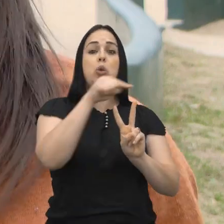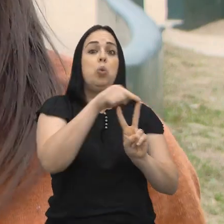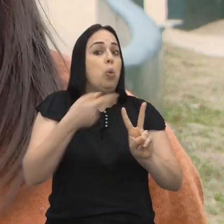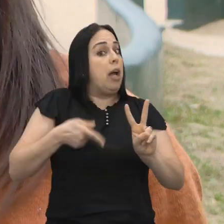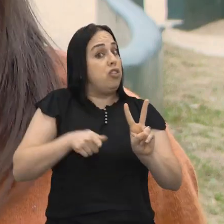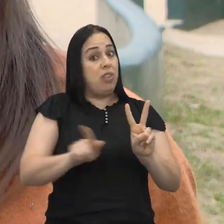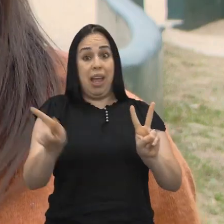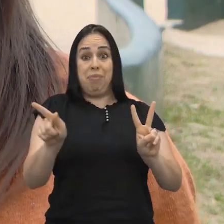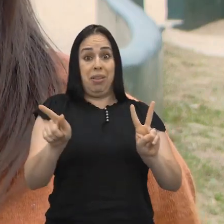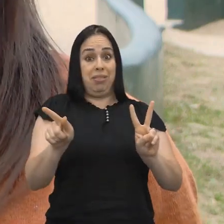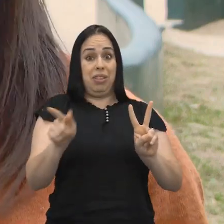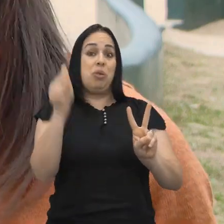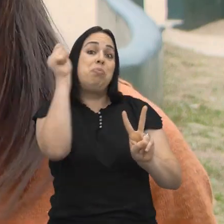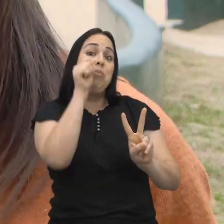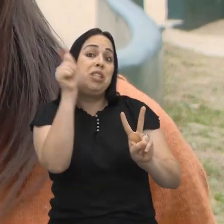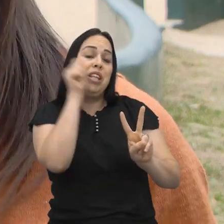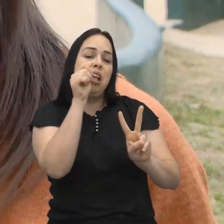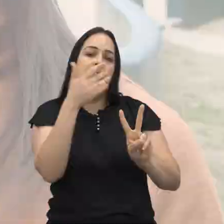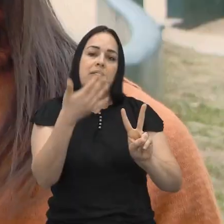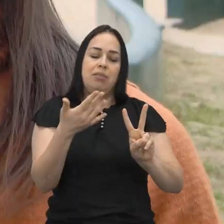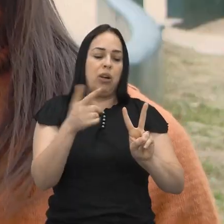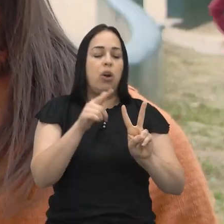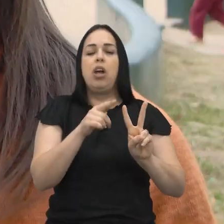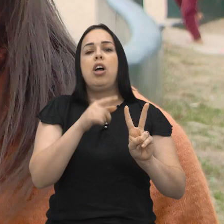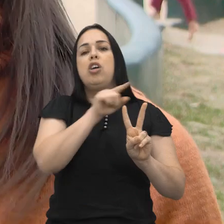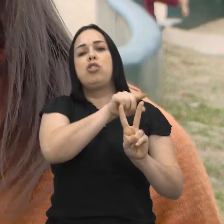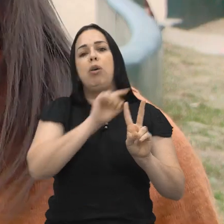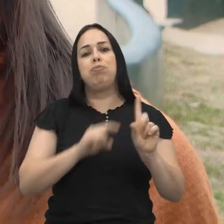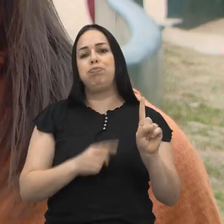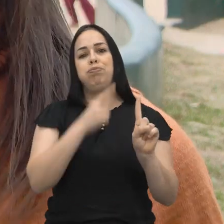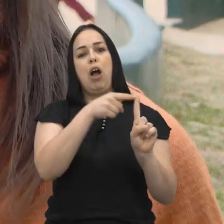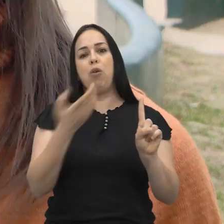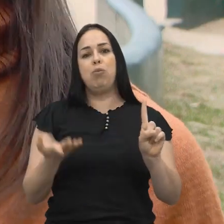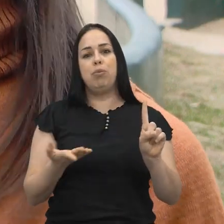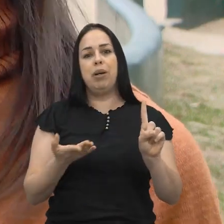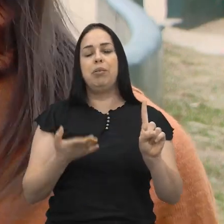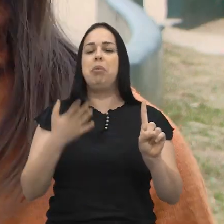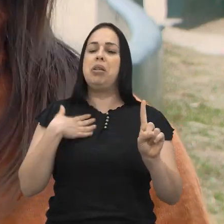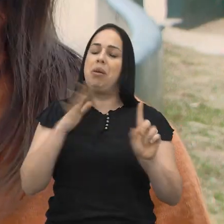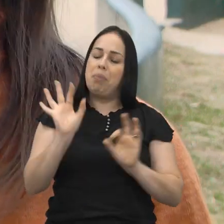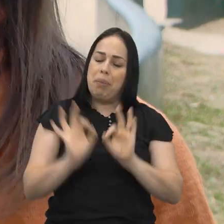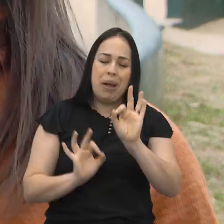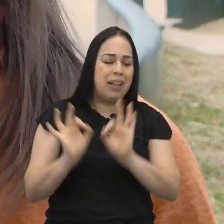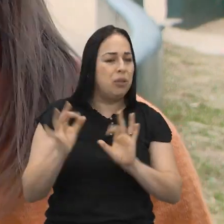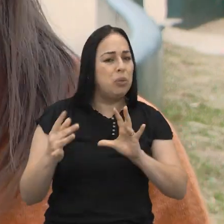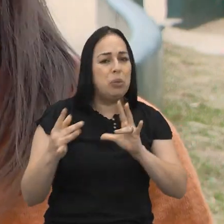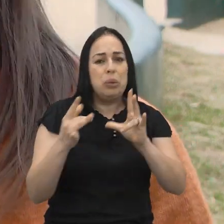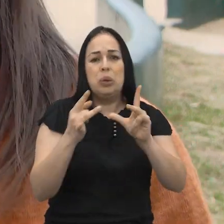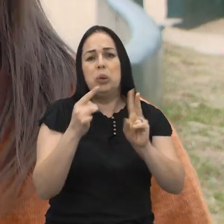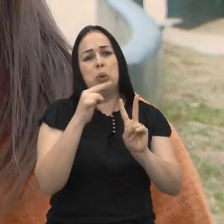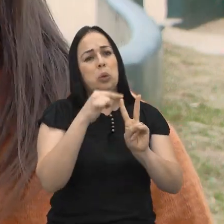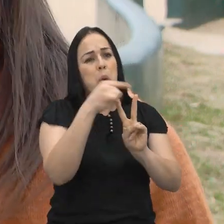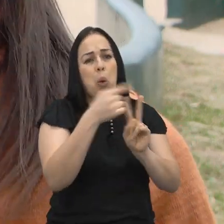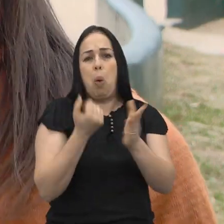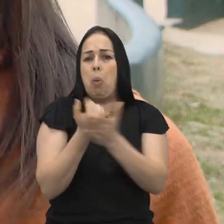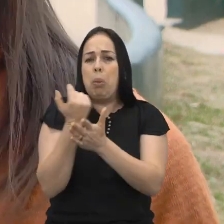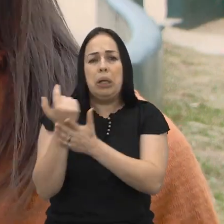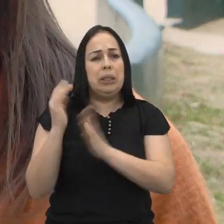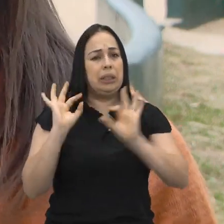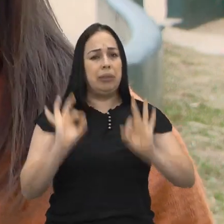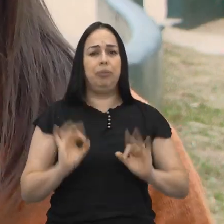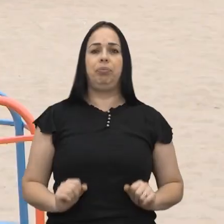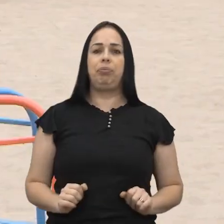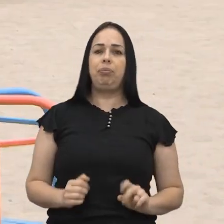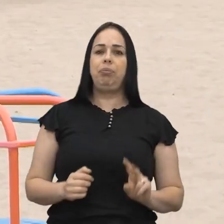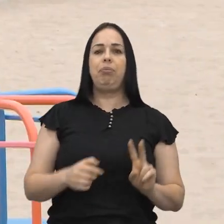né duas meninas tudo dois dói sempre que fe as coisinhas dela tudo é